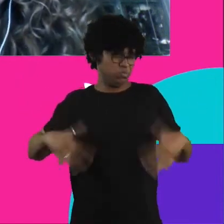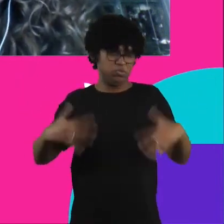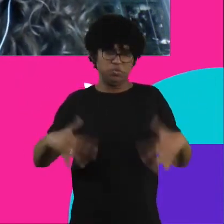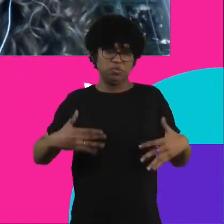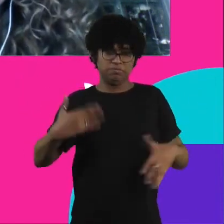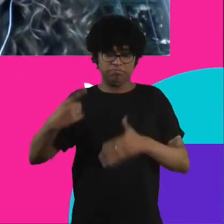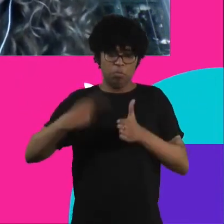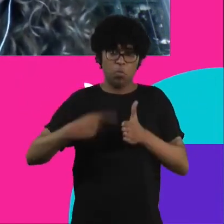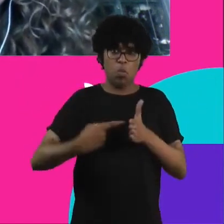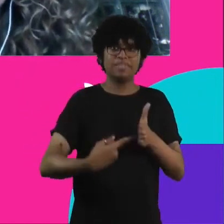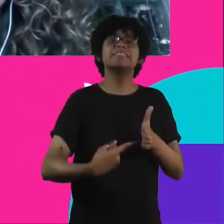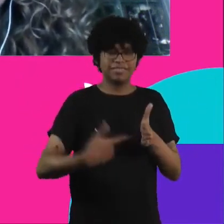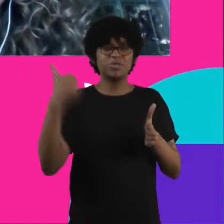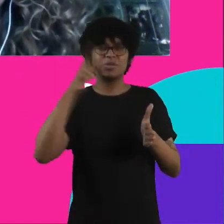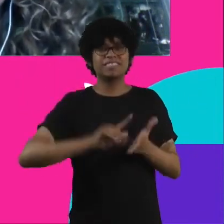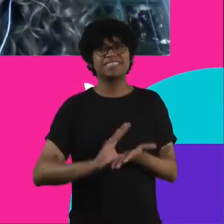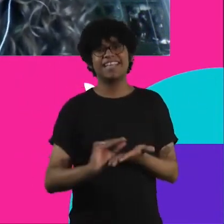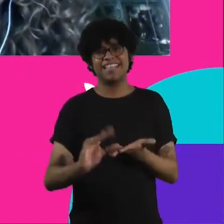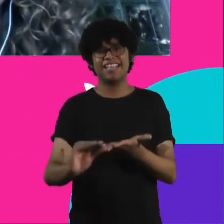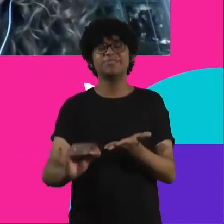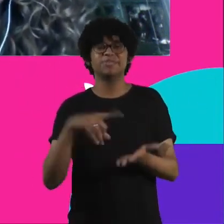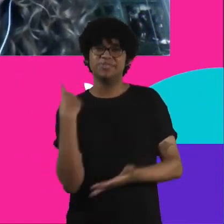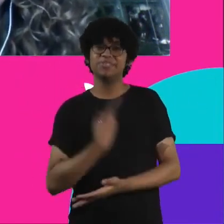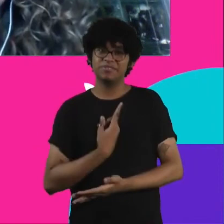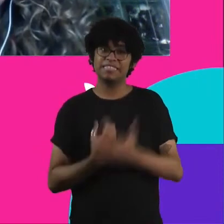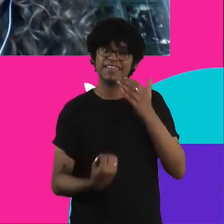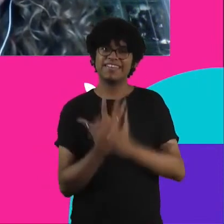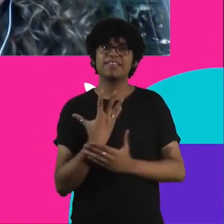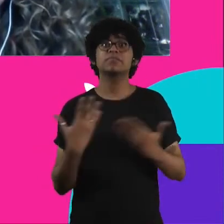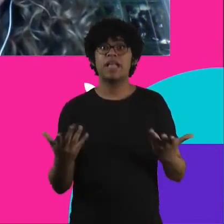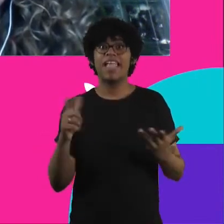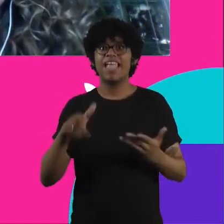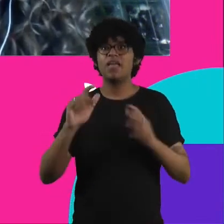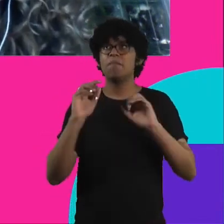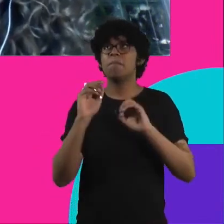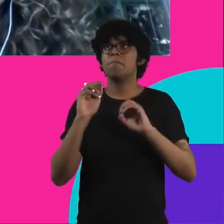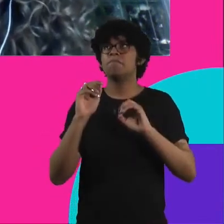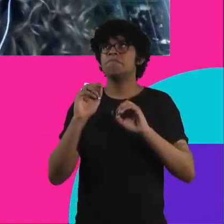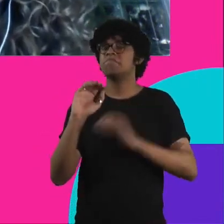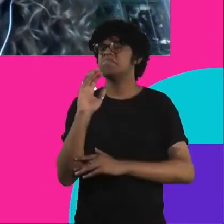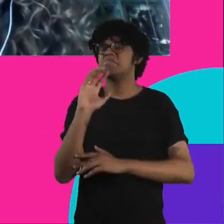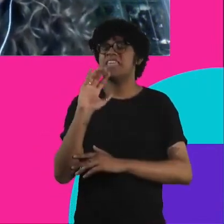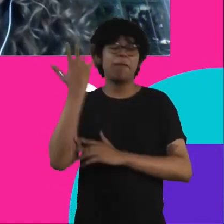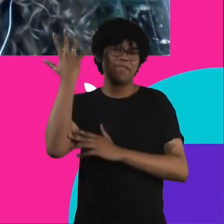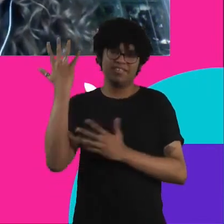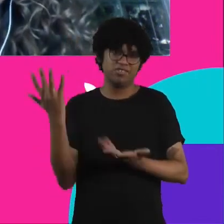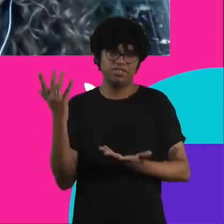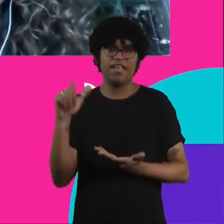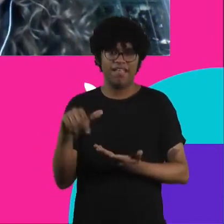as quantidades de dados que a gente está cada vez gerando mais. Então é uma questão ambiental, é uma questão ecológica, é uma questão